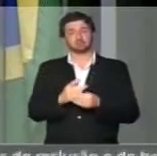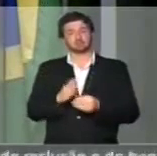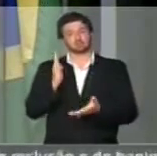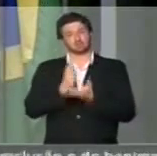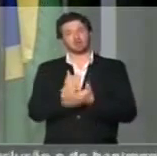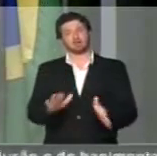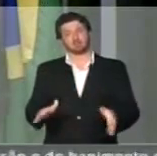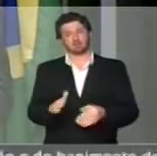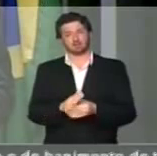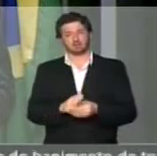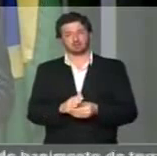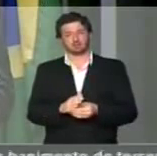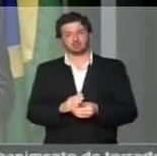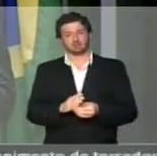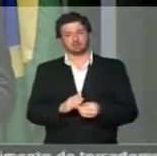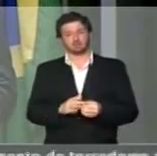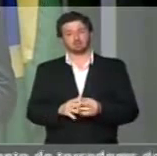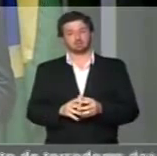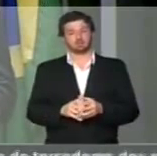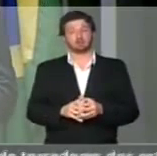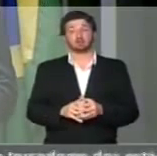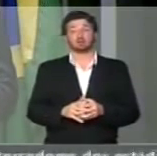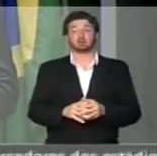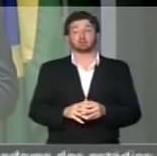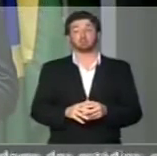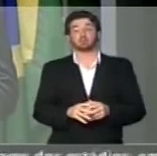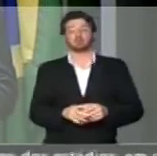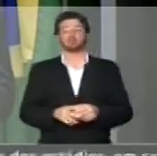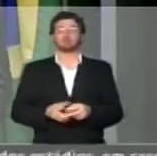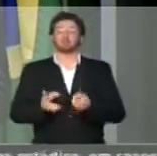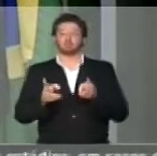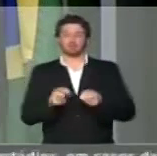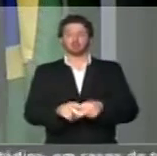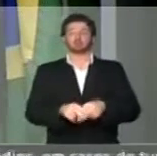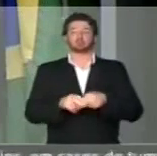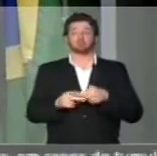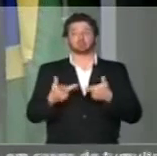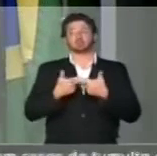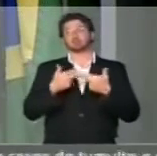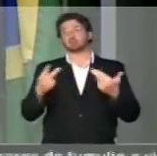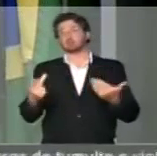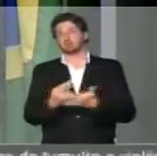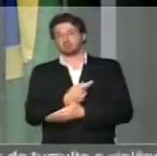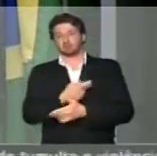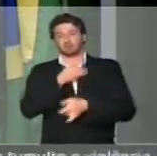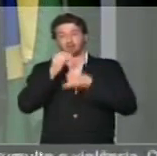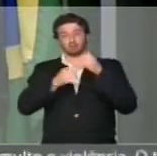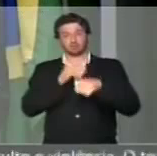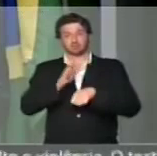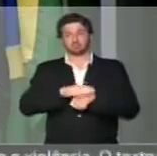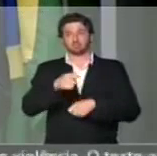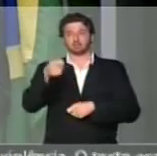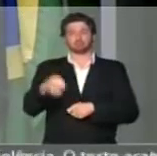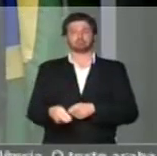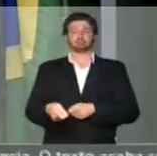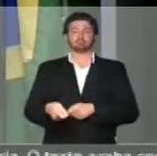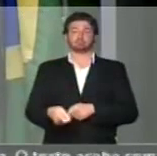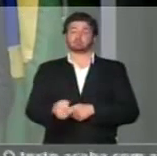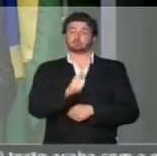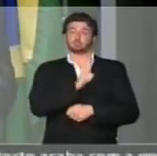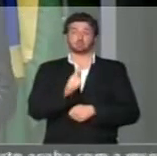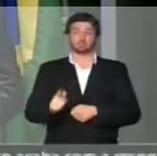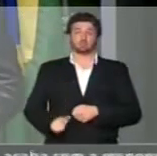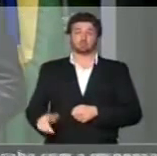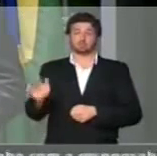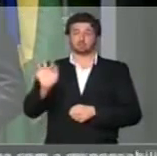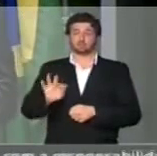um basta. Mesmo diante dos fatos e dados mais contundentes, o